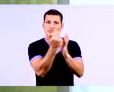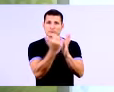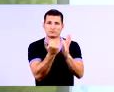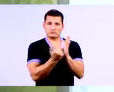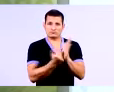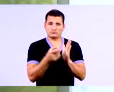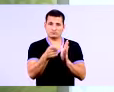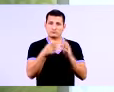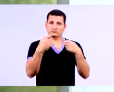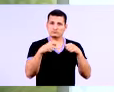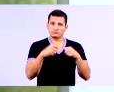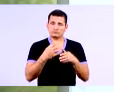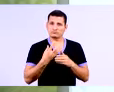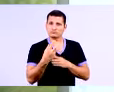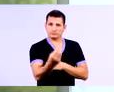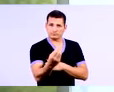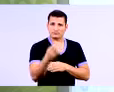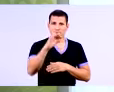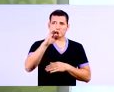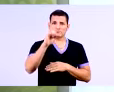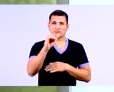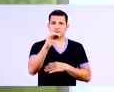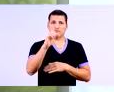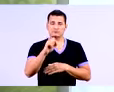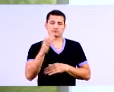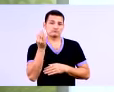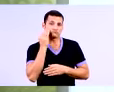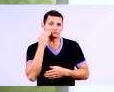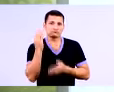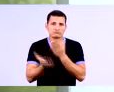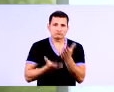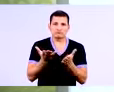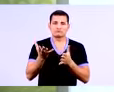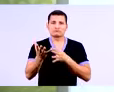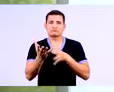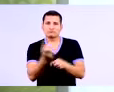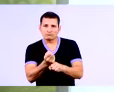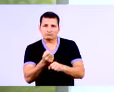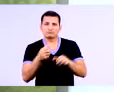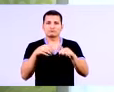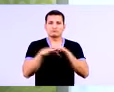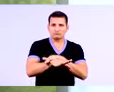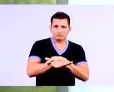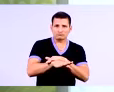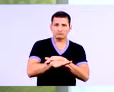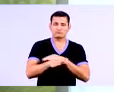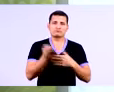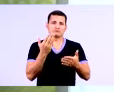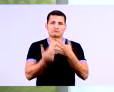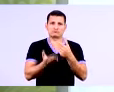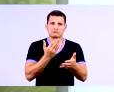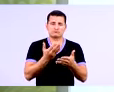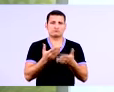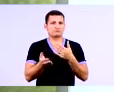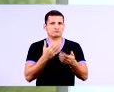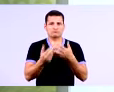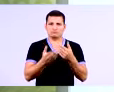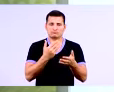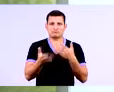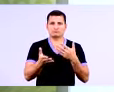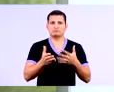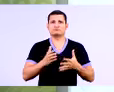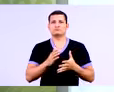receber como um dado para poder tratar, processar, armazenar qualquer outra atividade